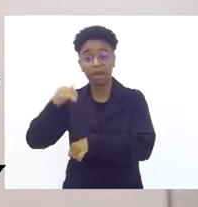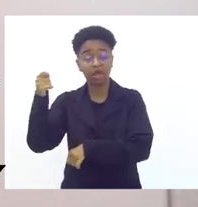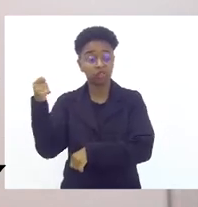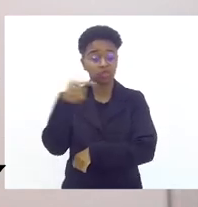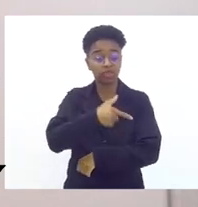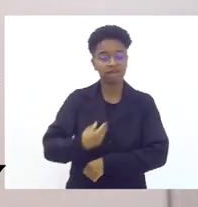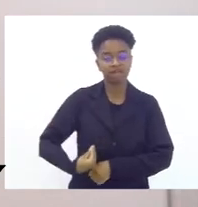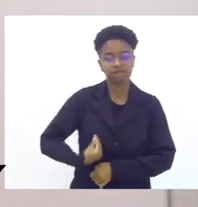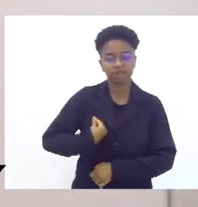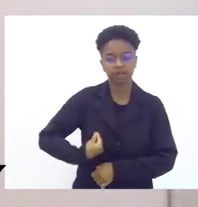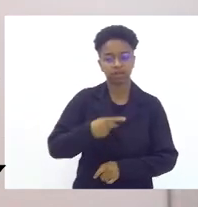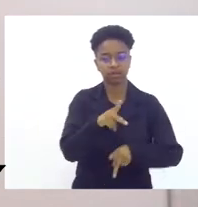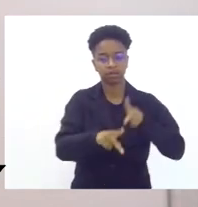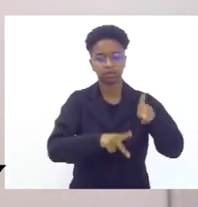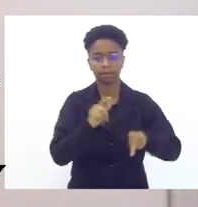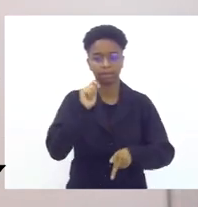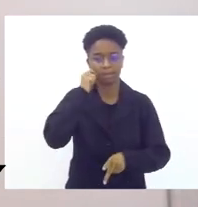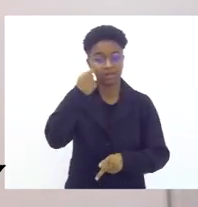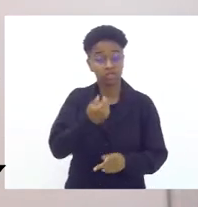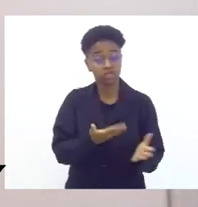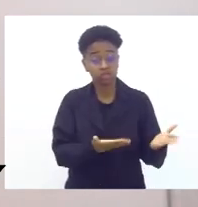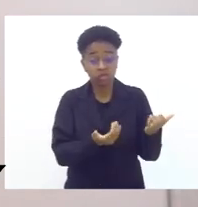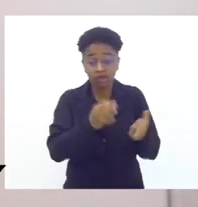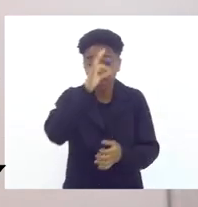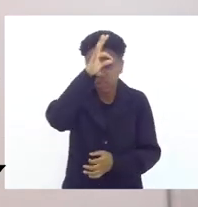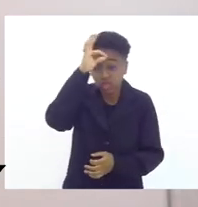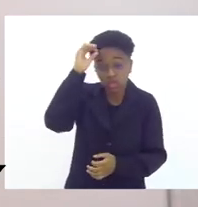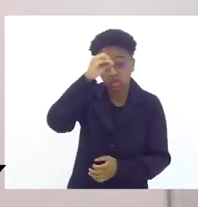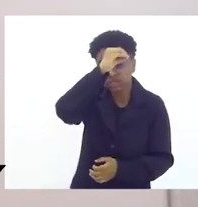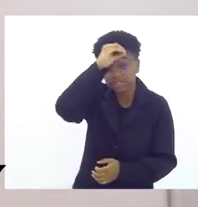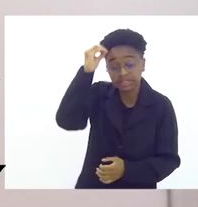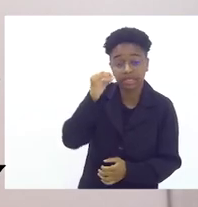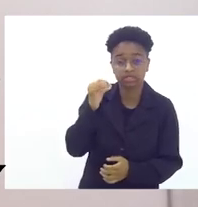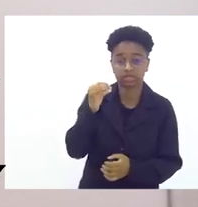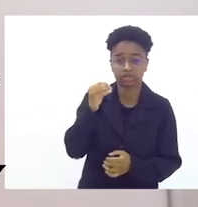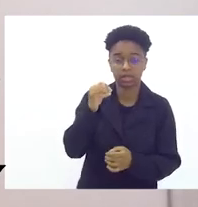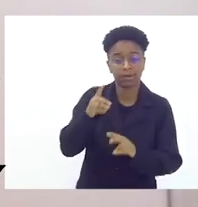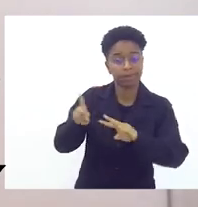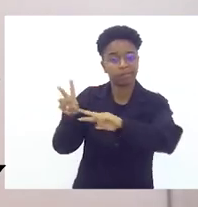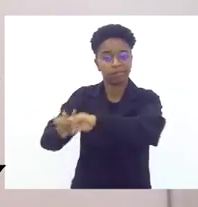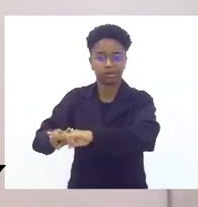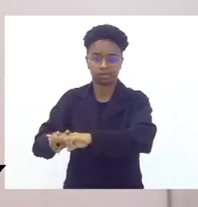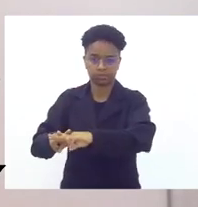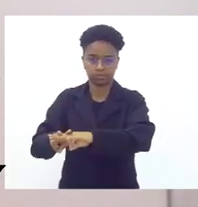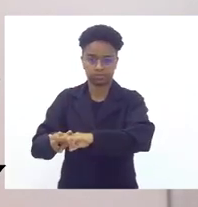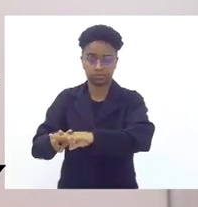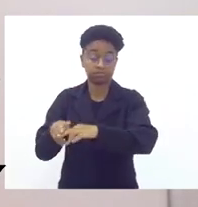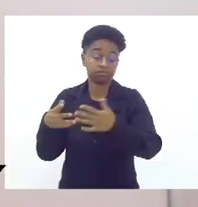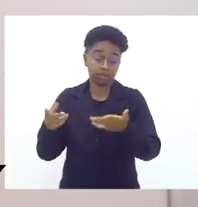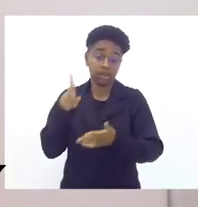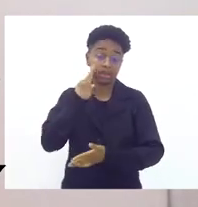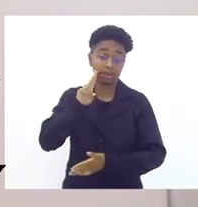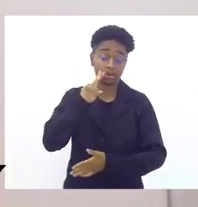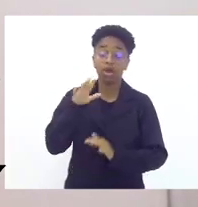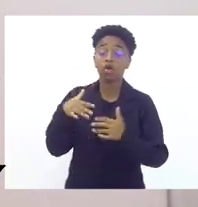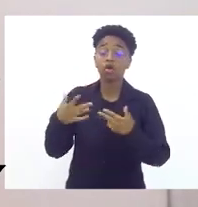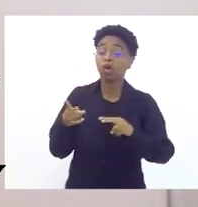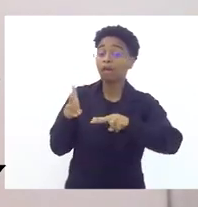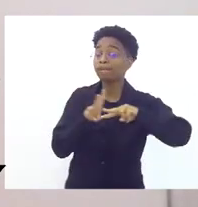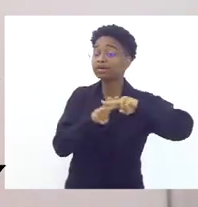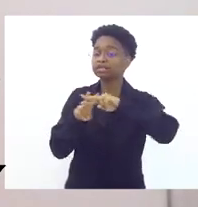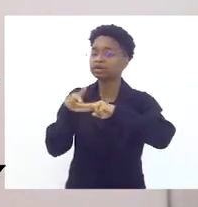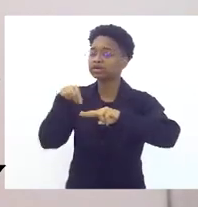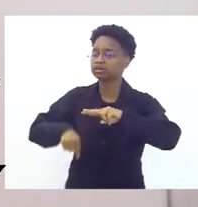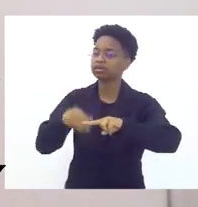jovens pretos que são inocentes e que foram colocados no cárcere E aí lembrar Qual é o cárcere brasileiro eu sou